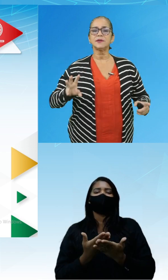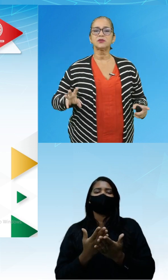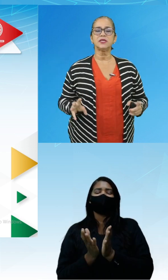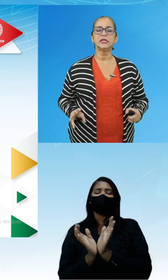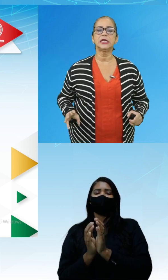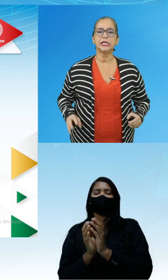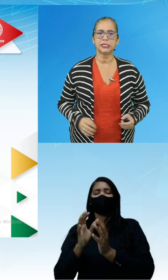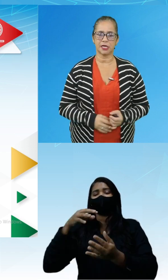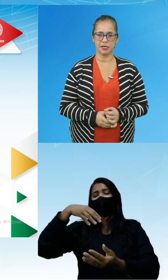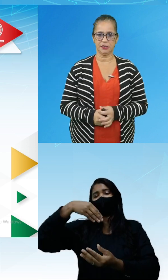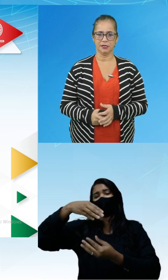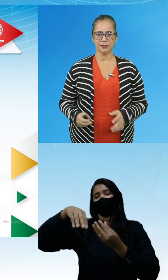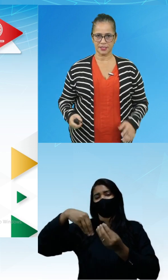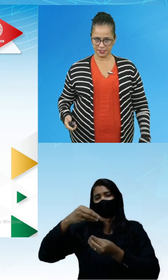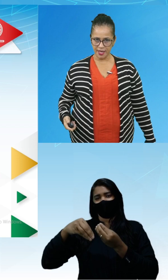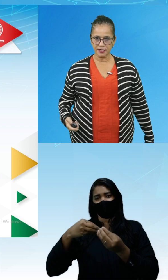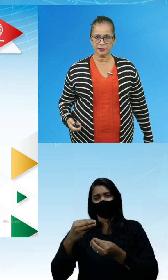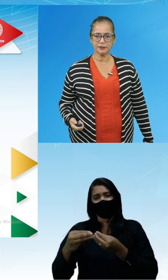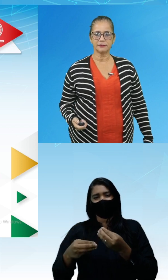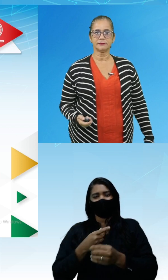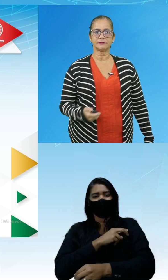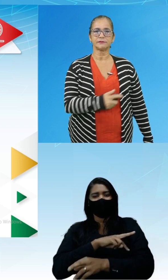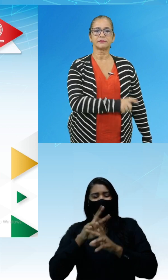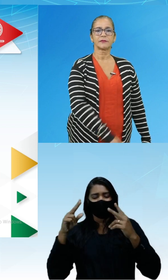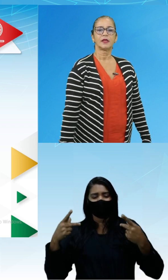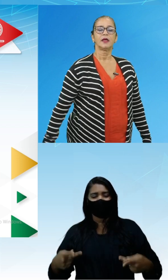essa misturinha linda aí, tá certo?